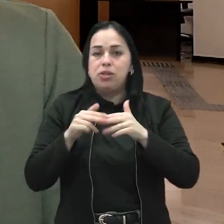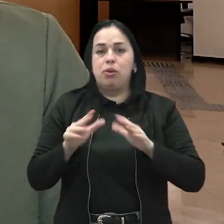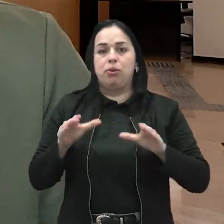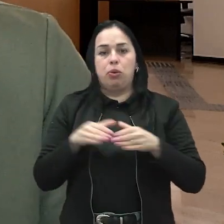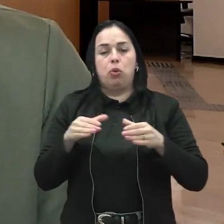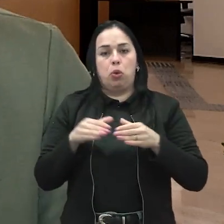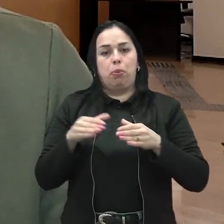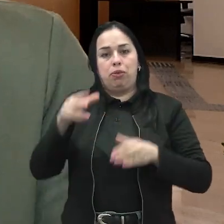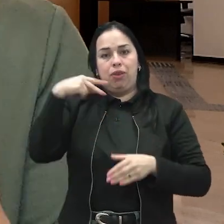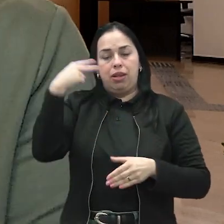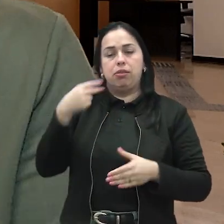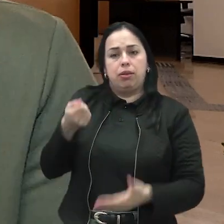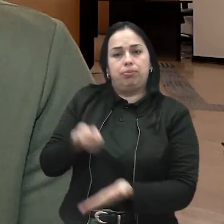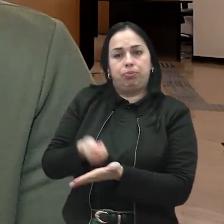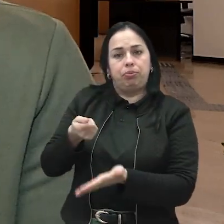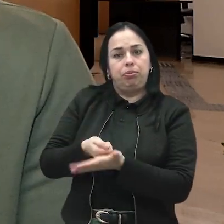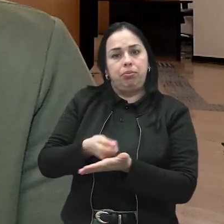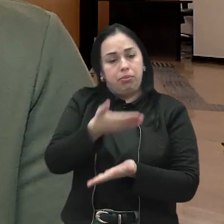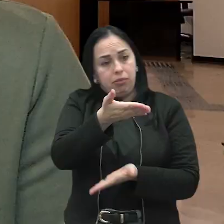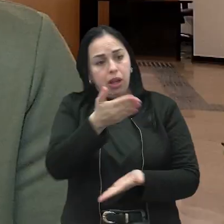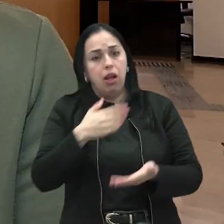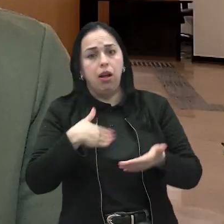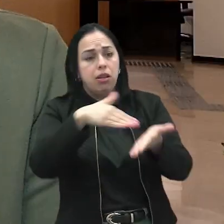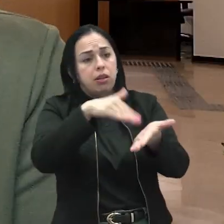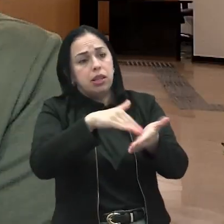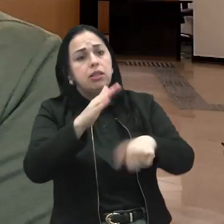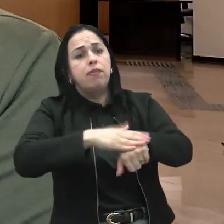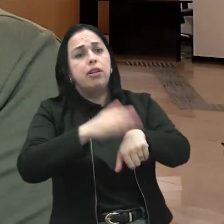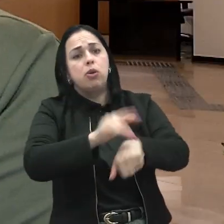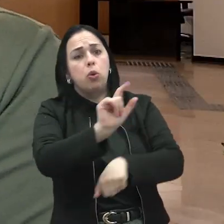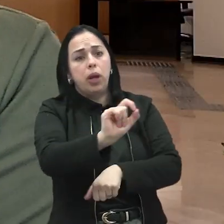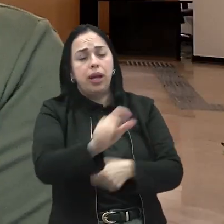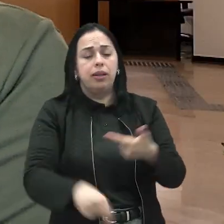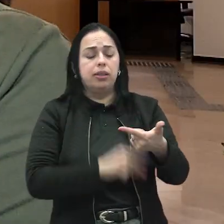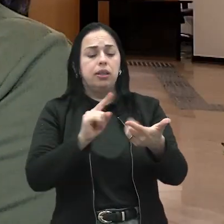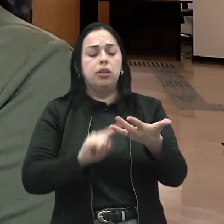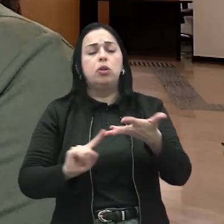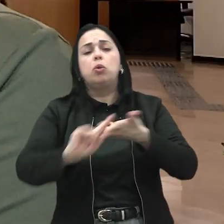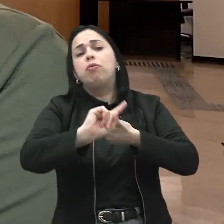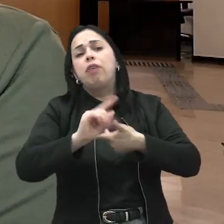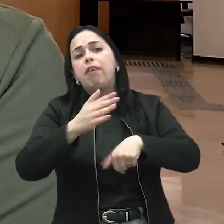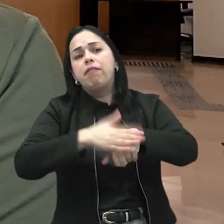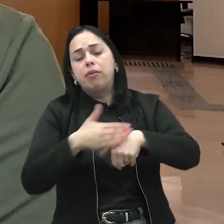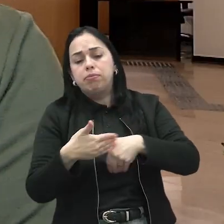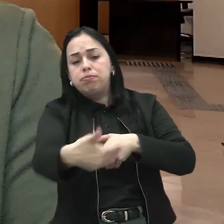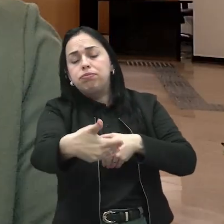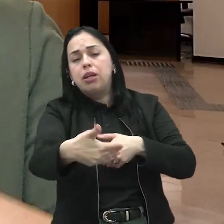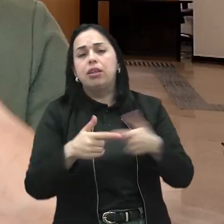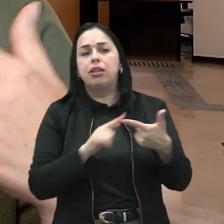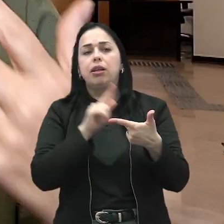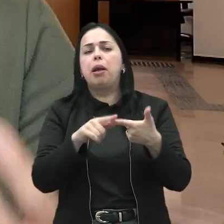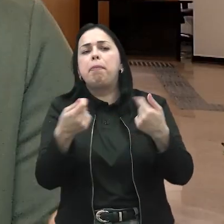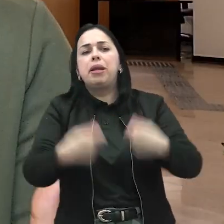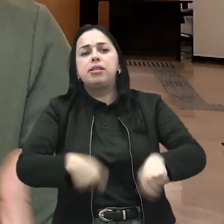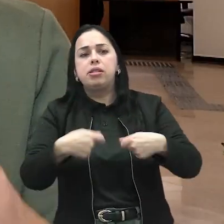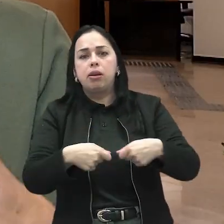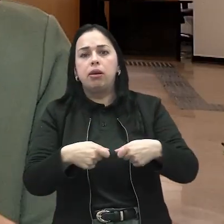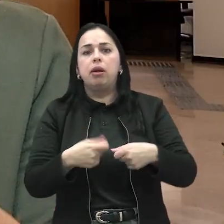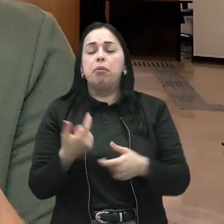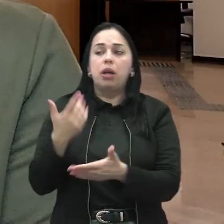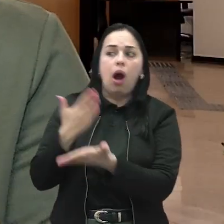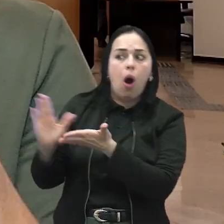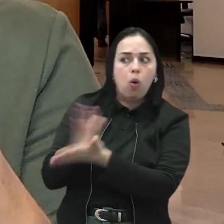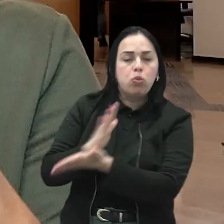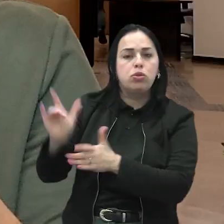Parlamentar está aqui para cobrar também da Secretaria o que está sendo feito, quais são os próximos passos, o que precisa, porque